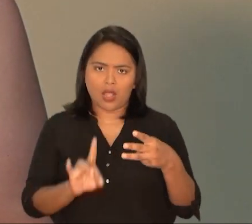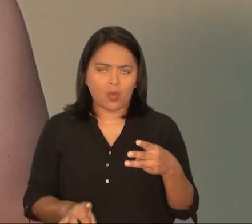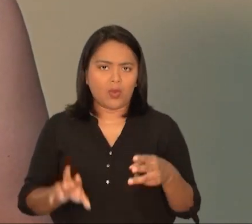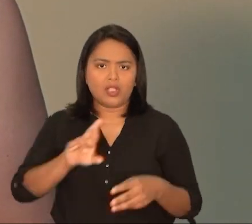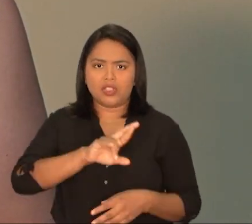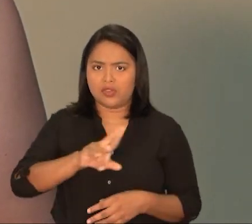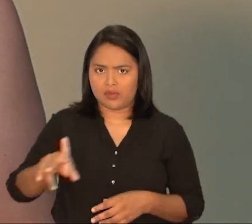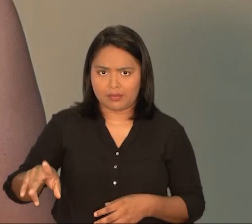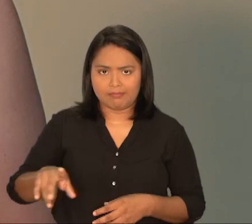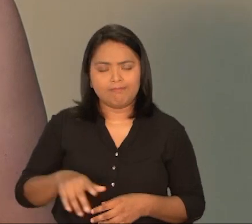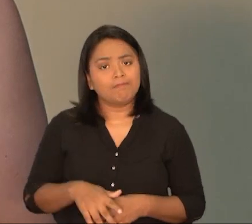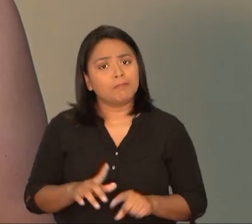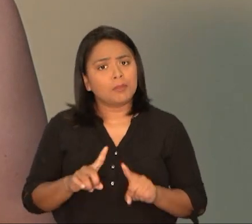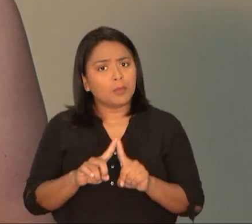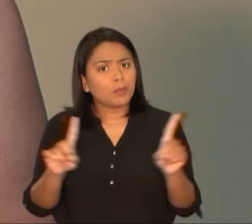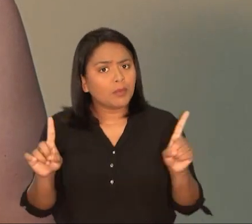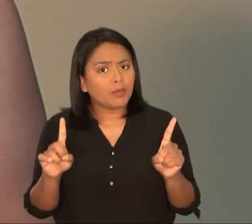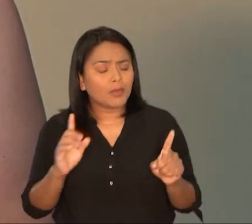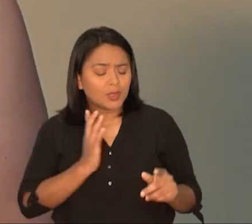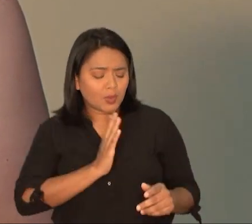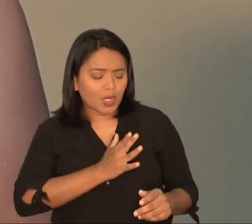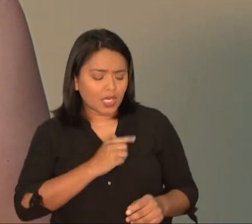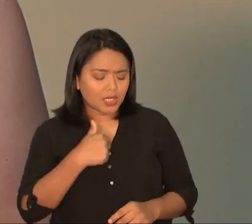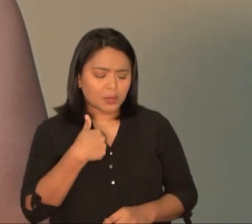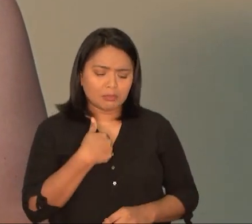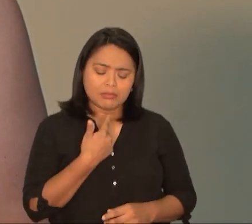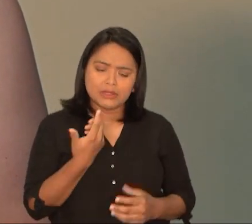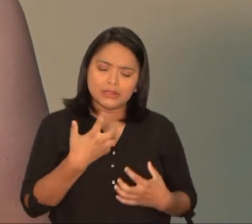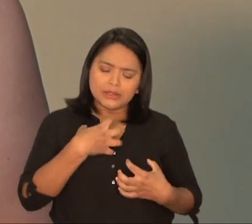não se engana, porque ninguém conhece mais o filho que a